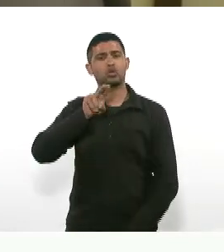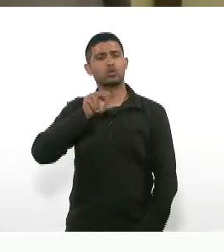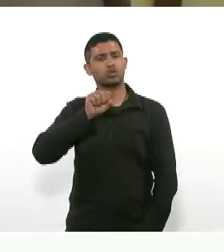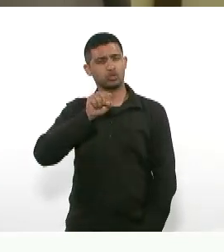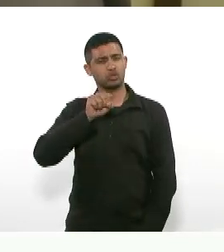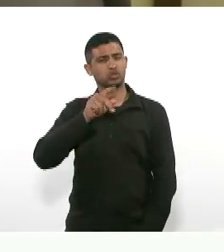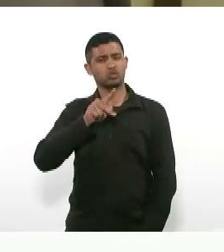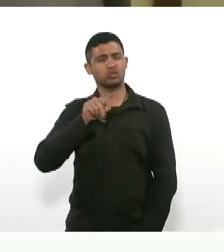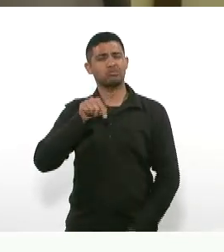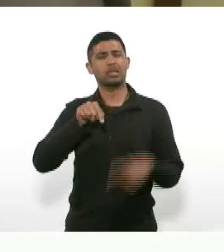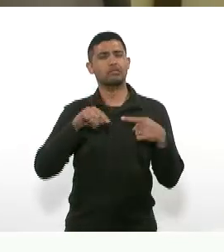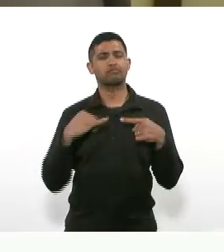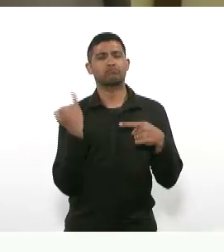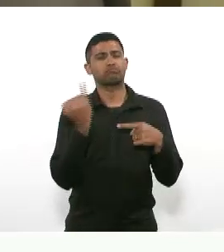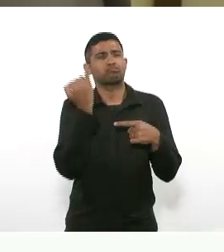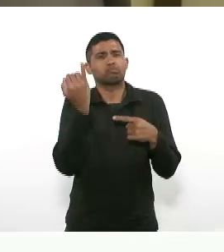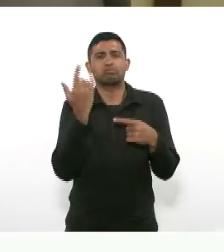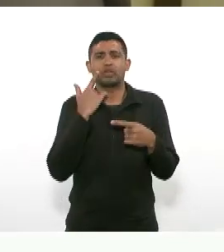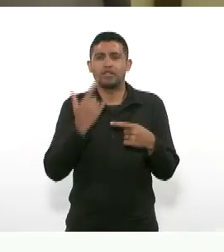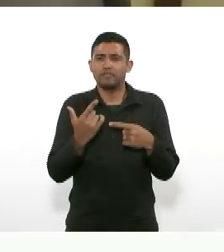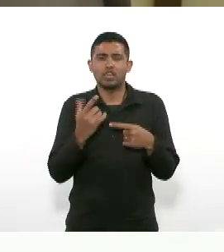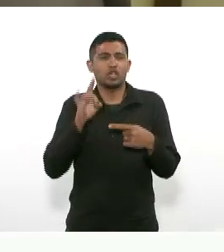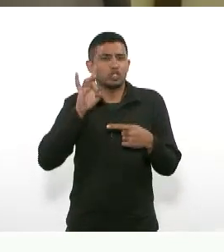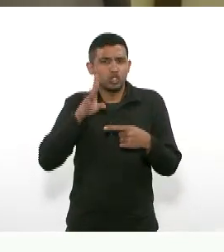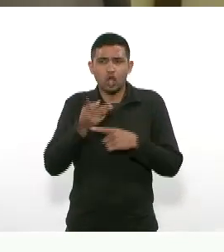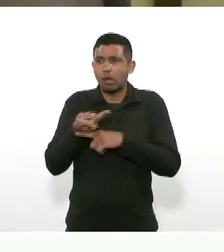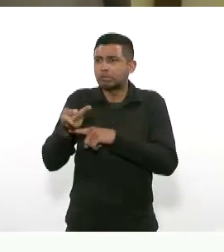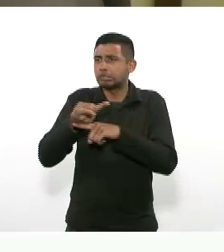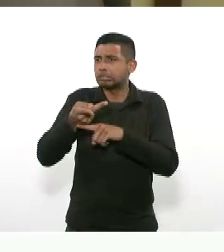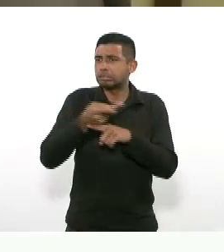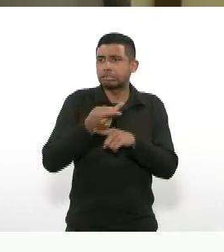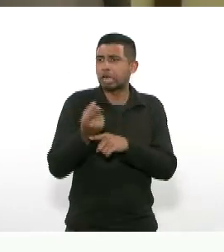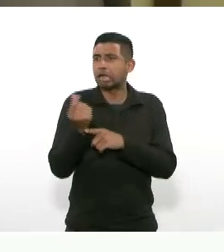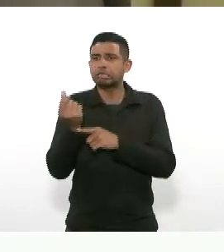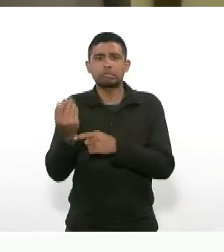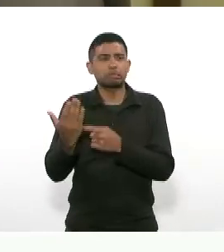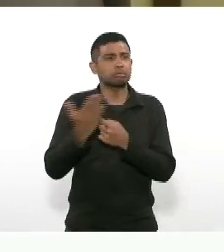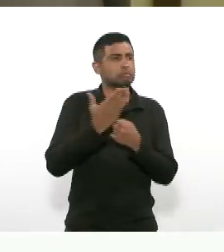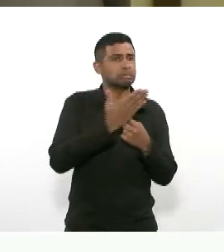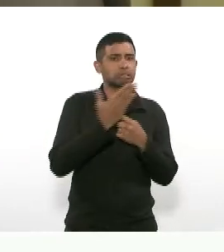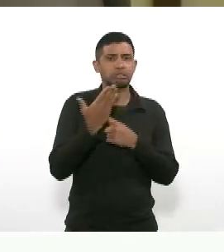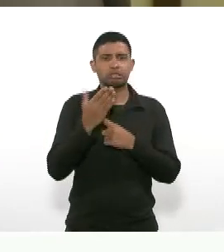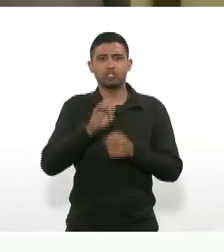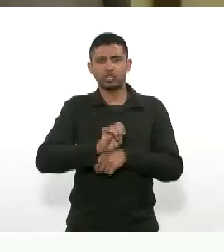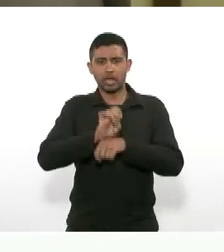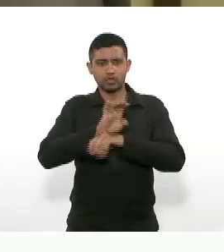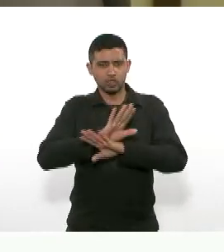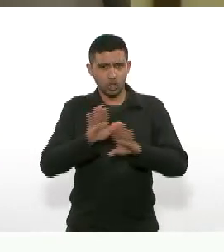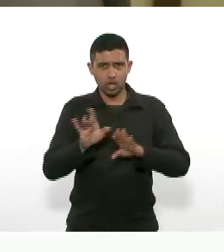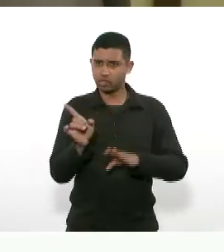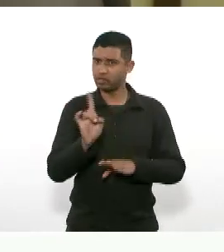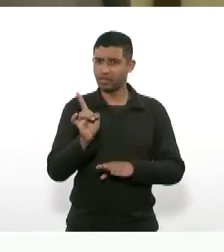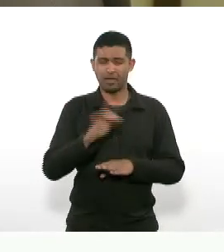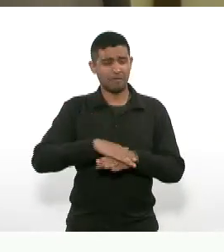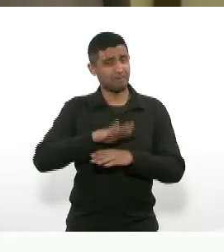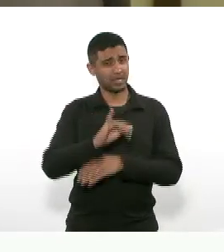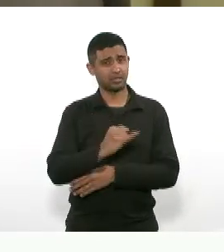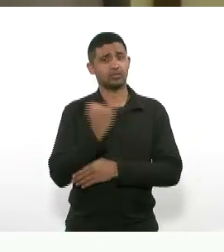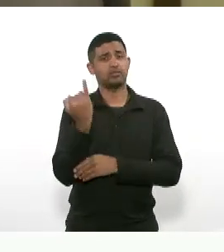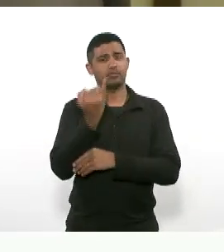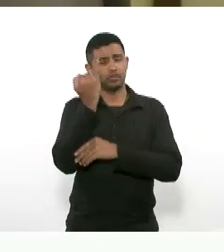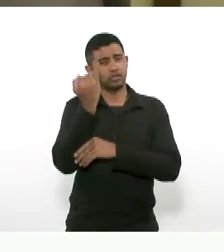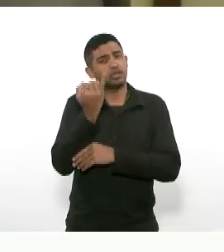mais ampla do que simplesmente buscar recursos para o Estado. Isso, sem sombra de dúvidas,